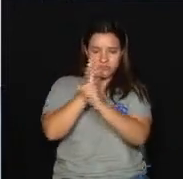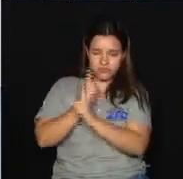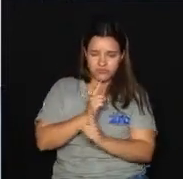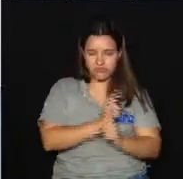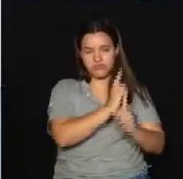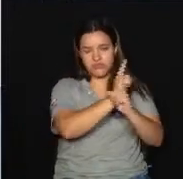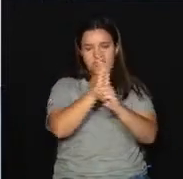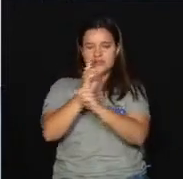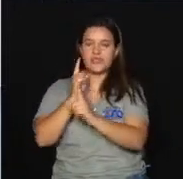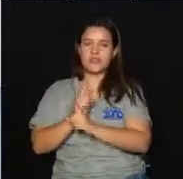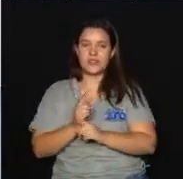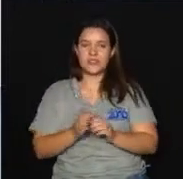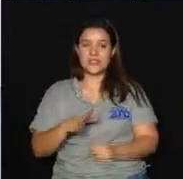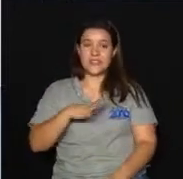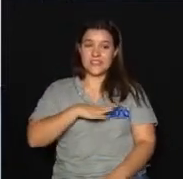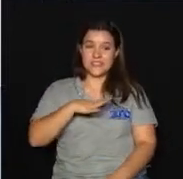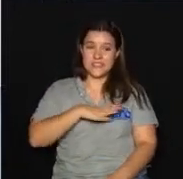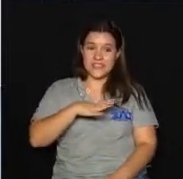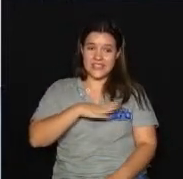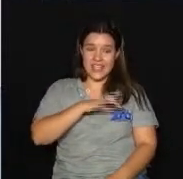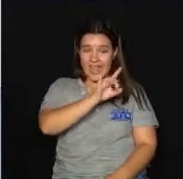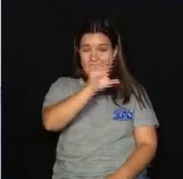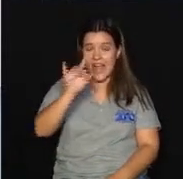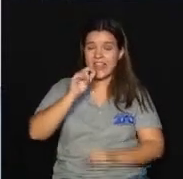aqui das cidades